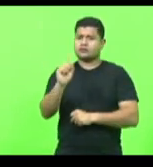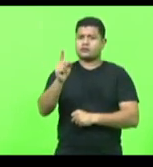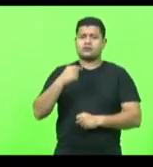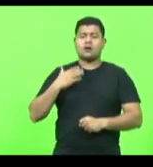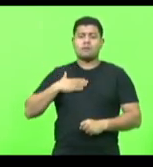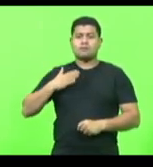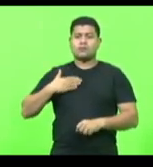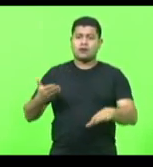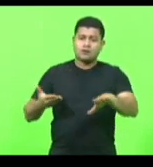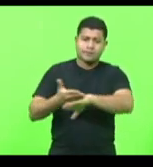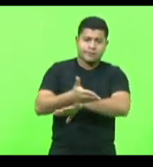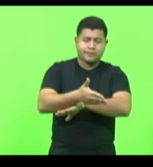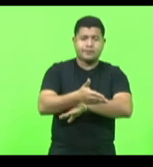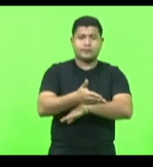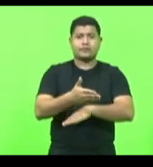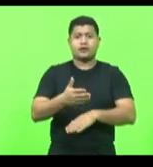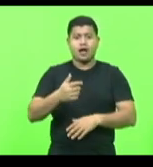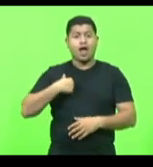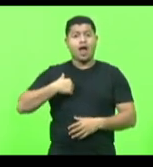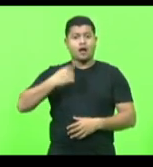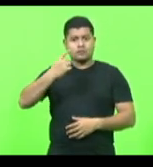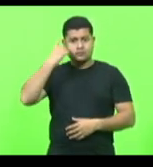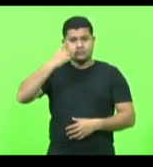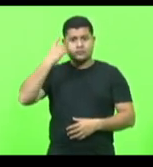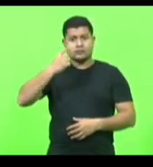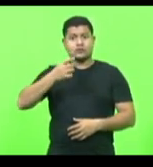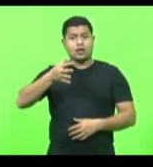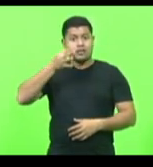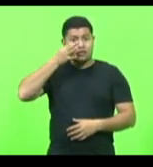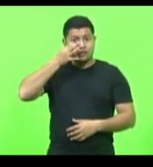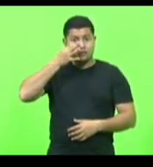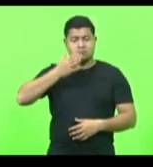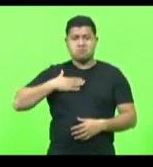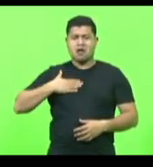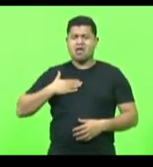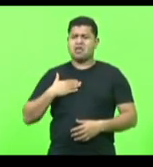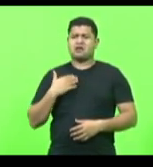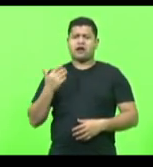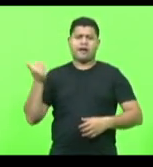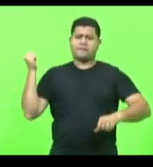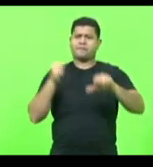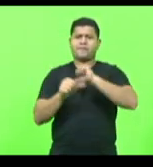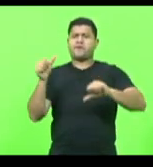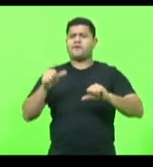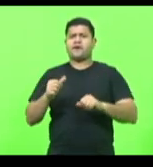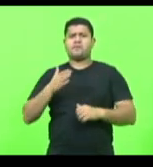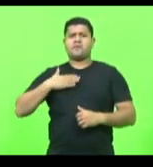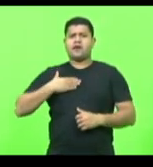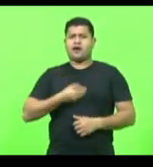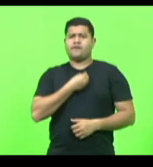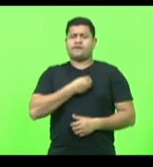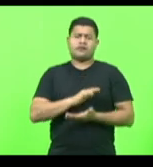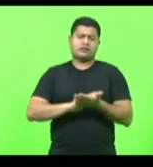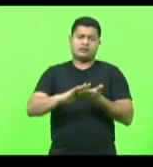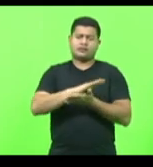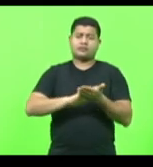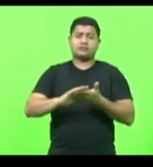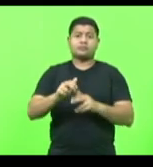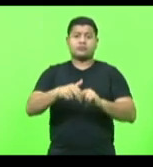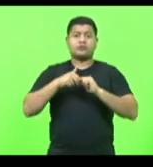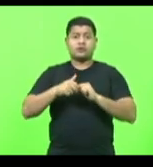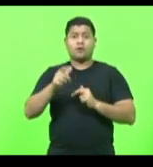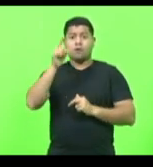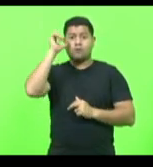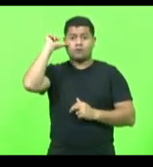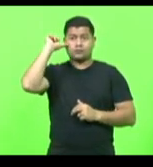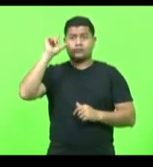É o deputado Laércio que está falando isso. Mas isso não muda nada a minha vida, colegas deputados. Por isso que ontem, deputado Kennedy,